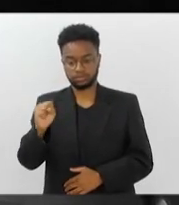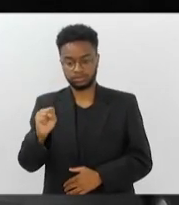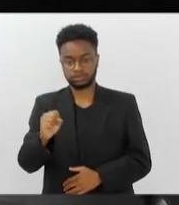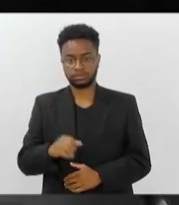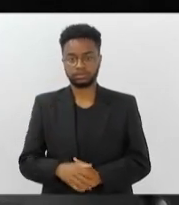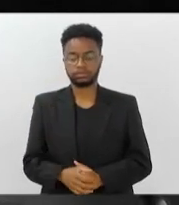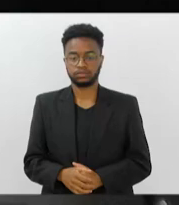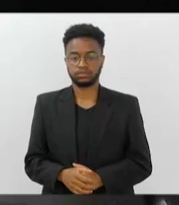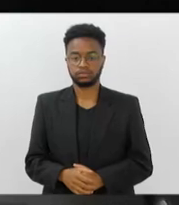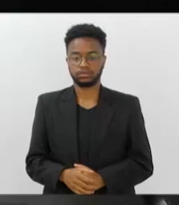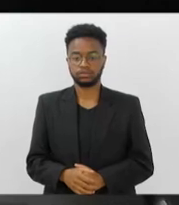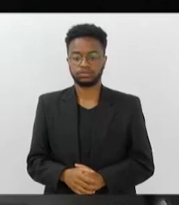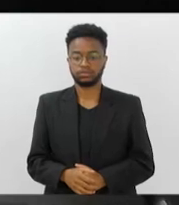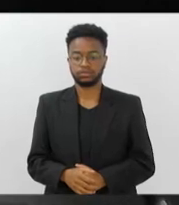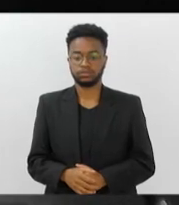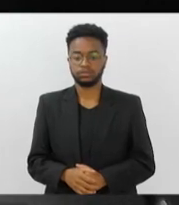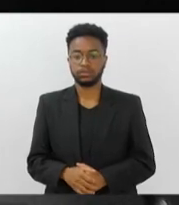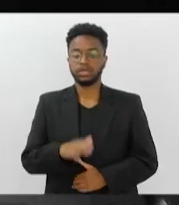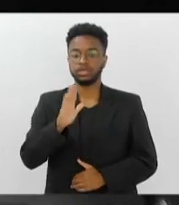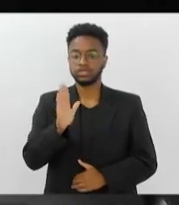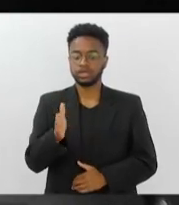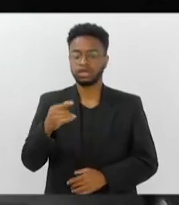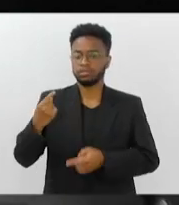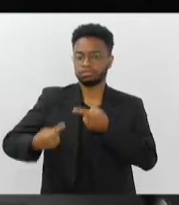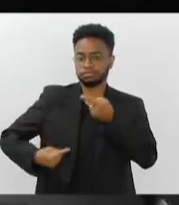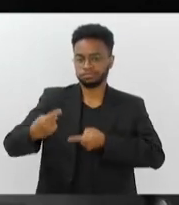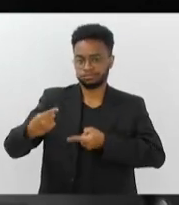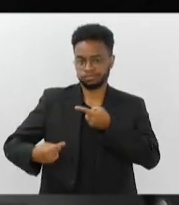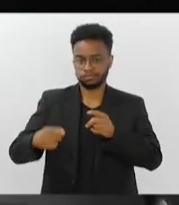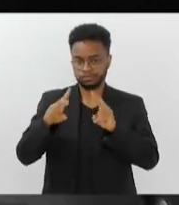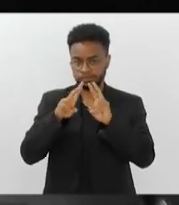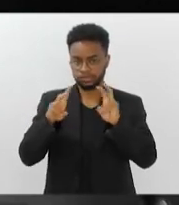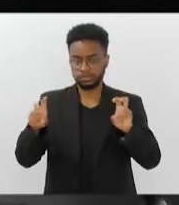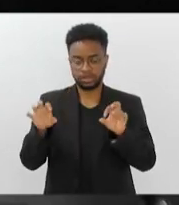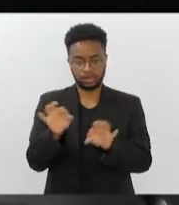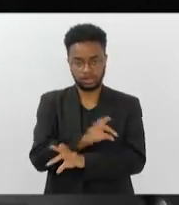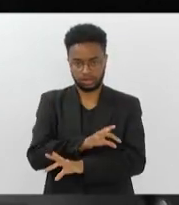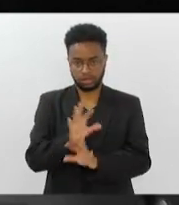já aborda de forma muito completa essa matéria.